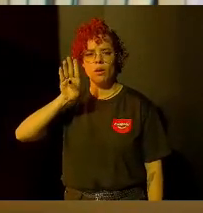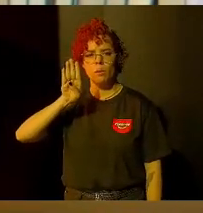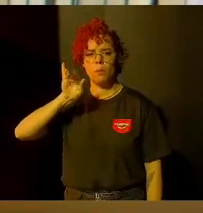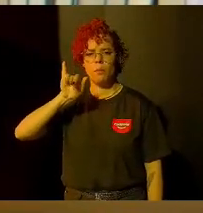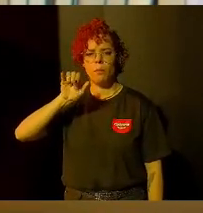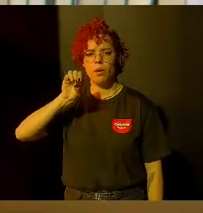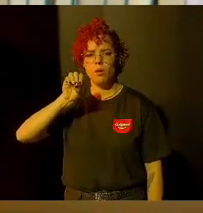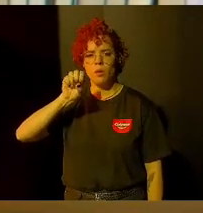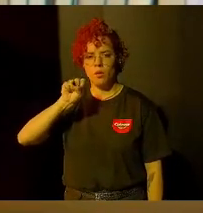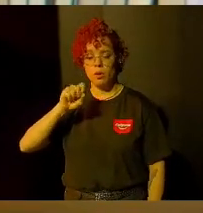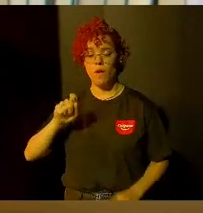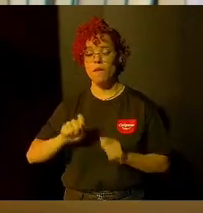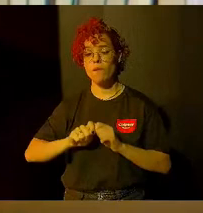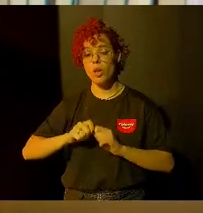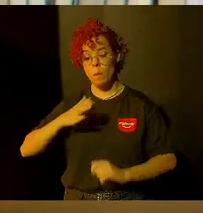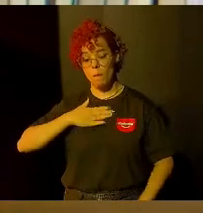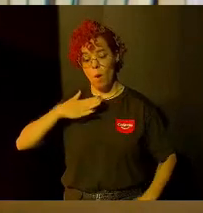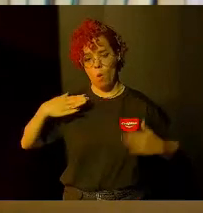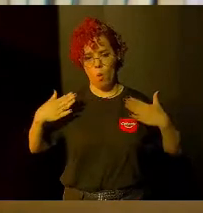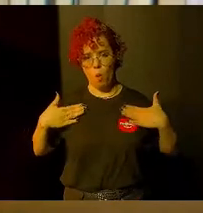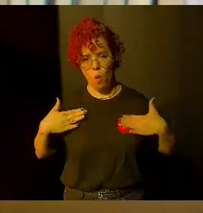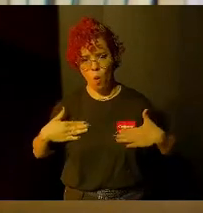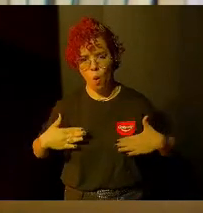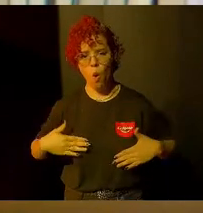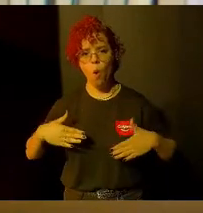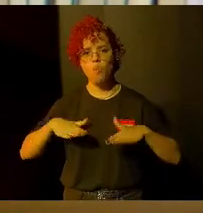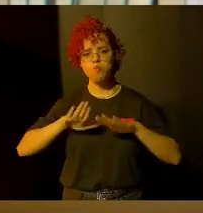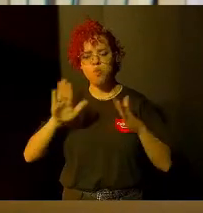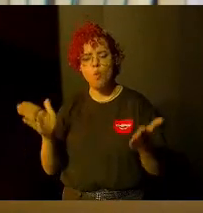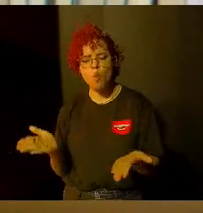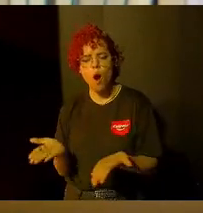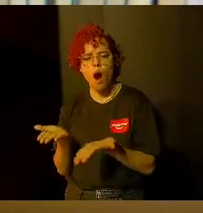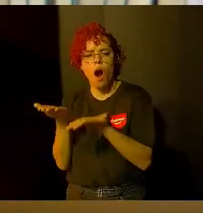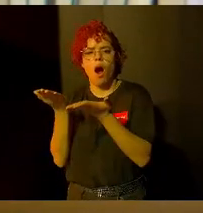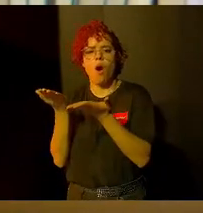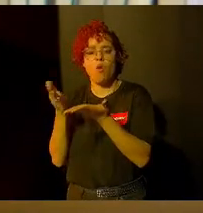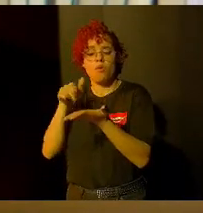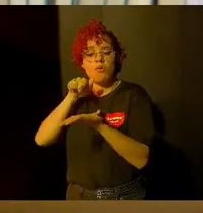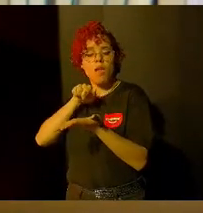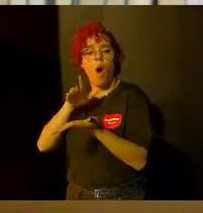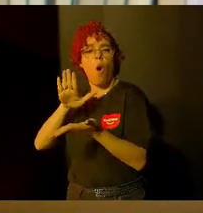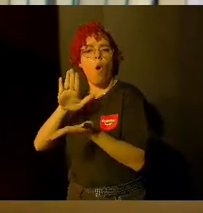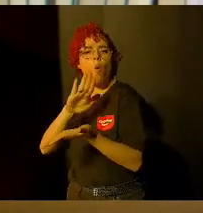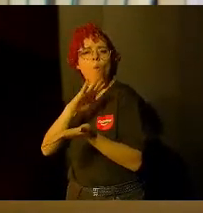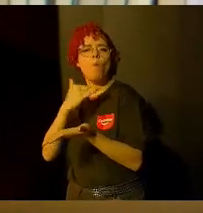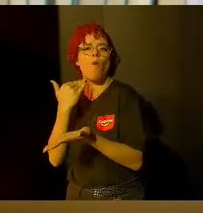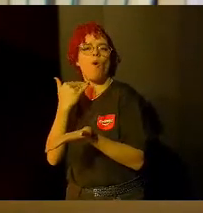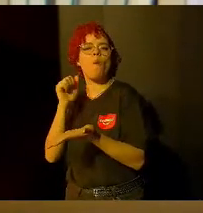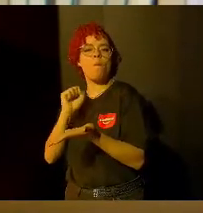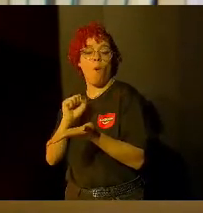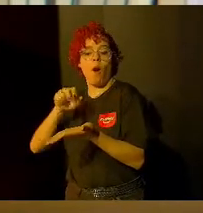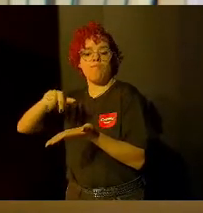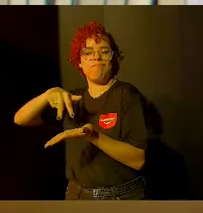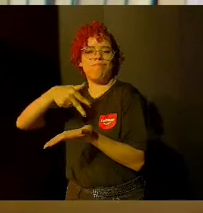corpo um altar nele um morto pode dançar